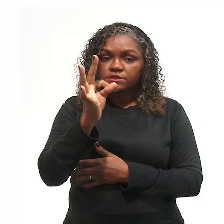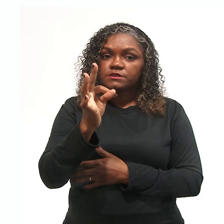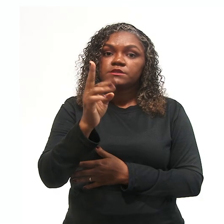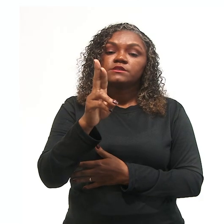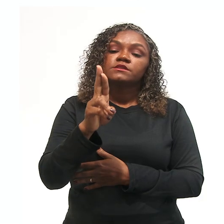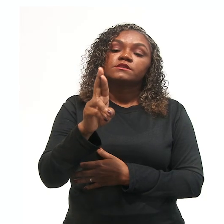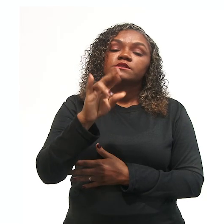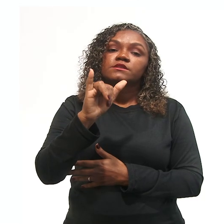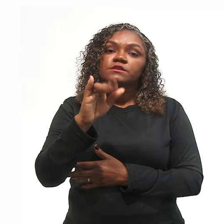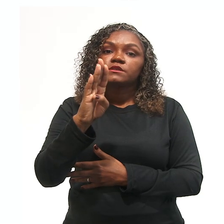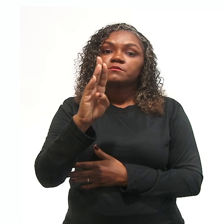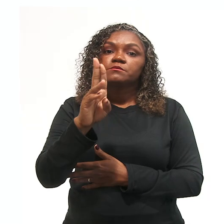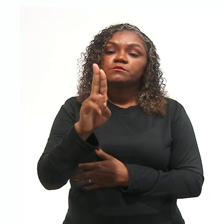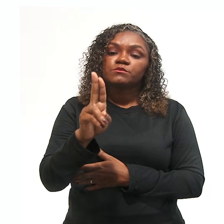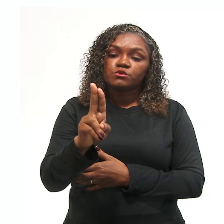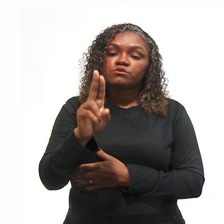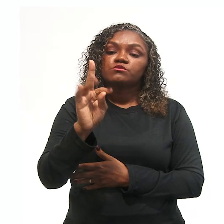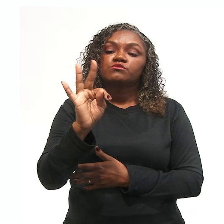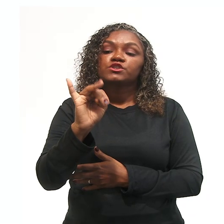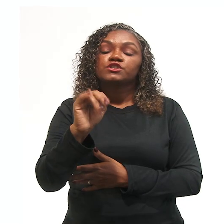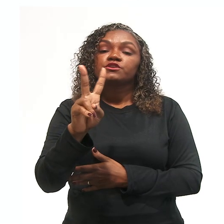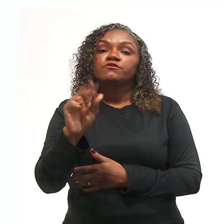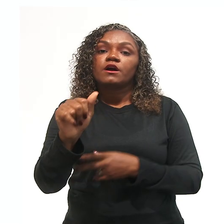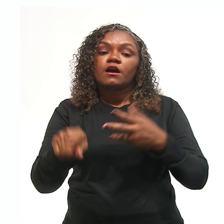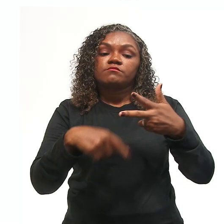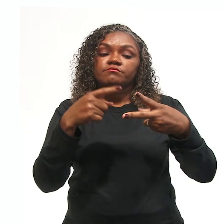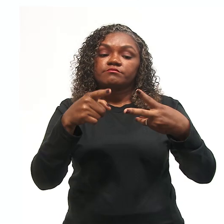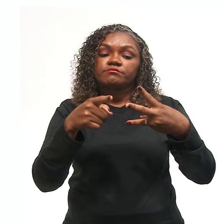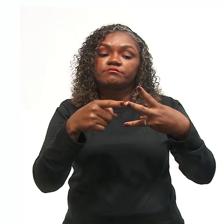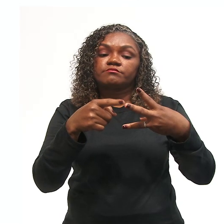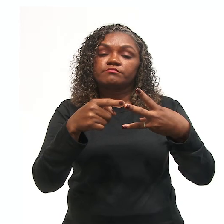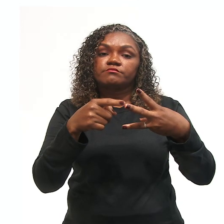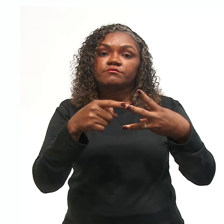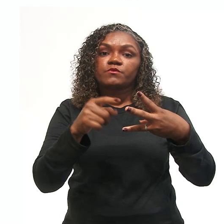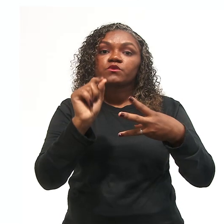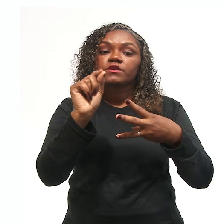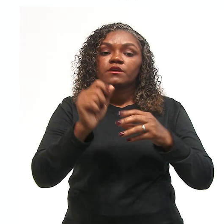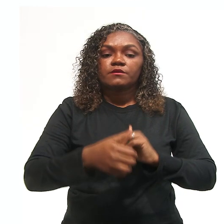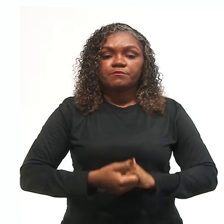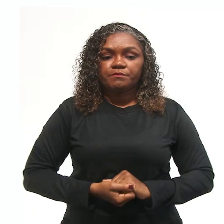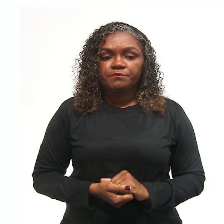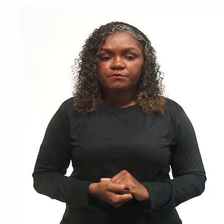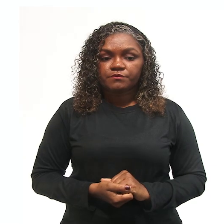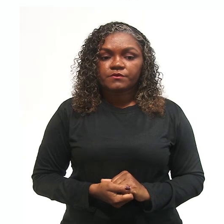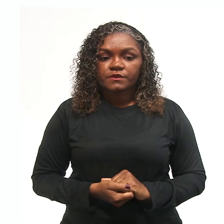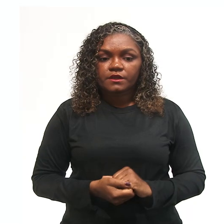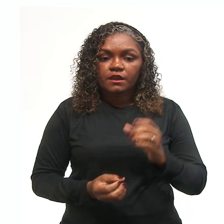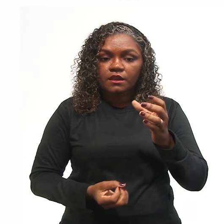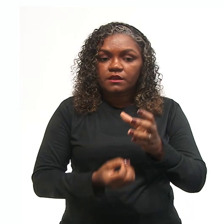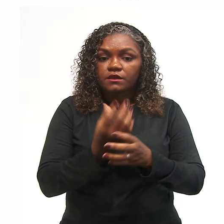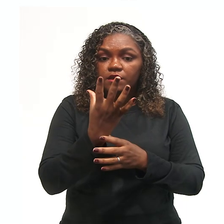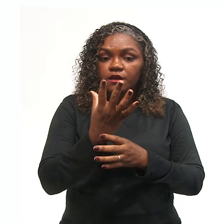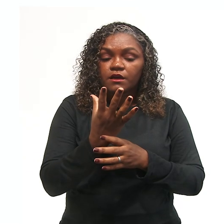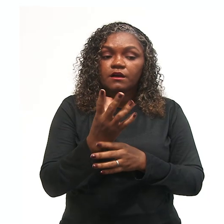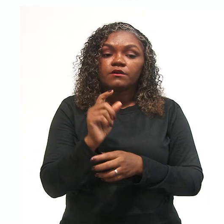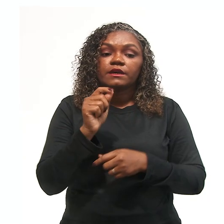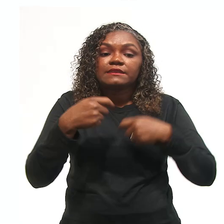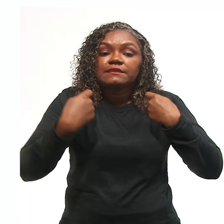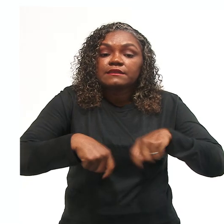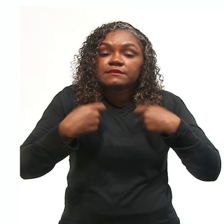função distributiva visa a promoção de ajustes na distribuição de renda, né? Surge em virtude aqui